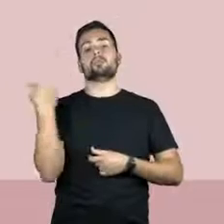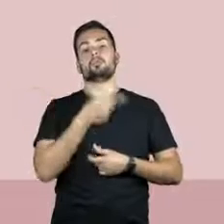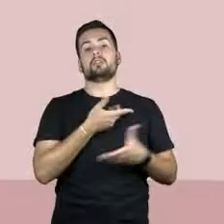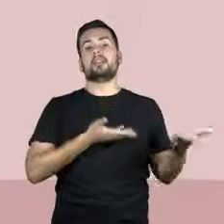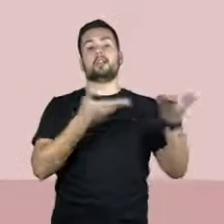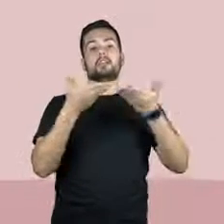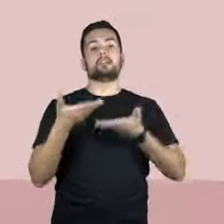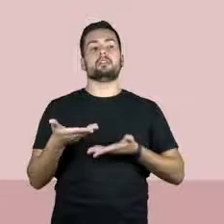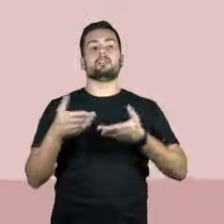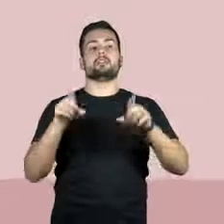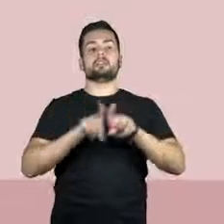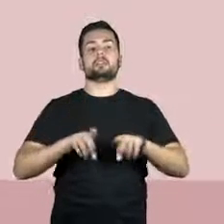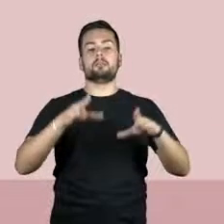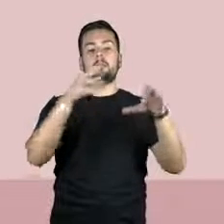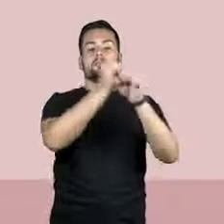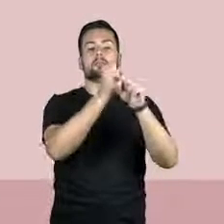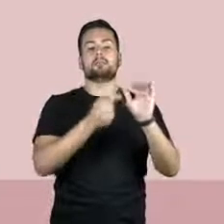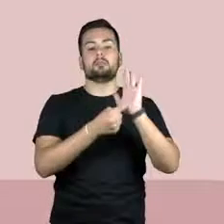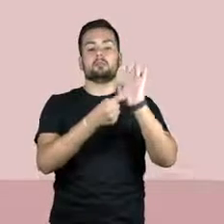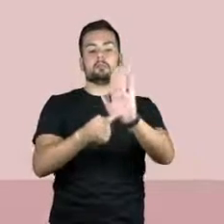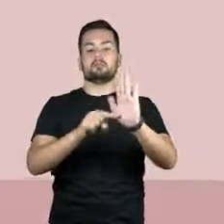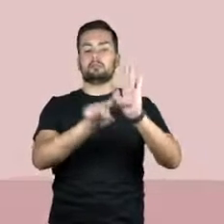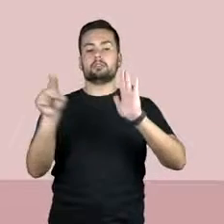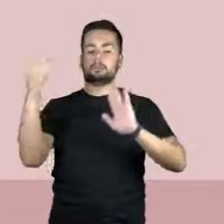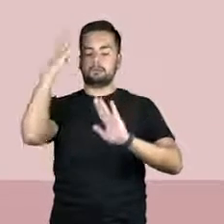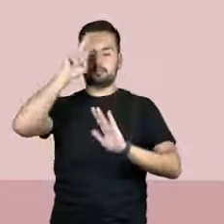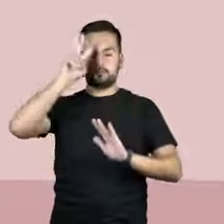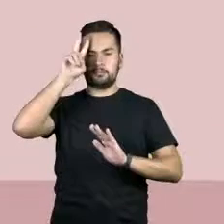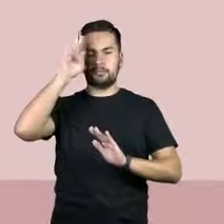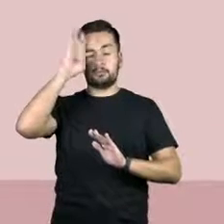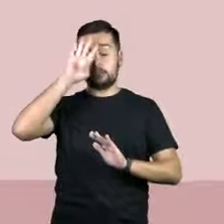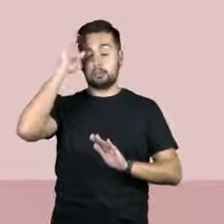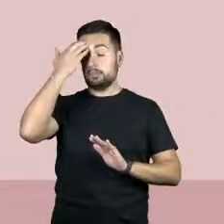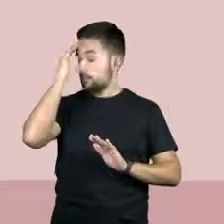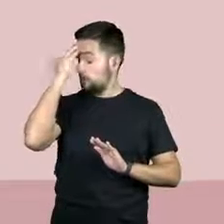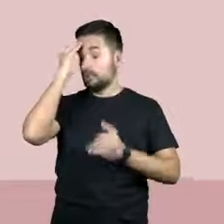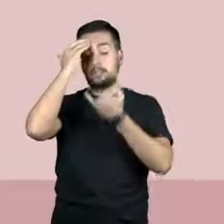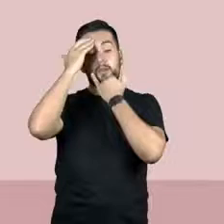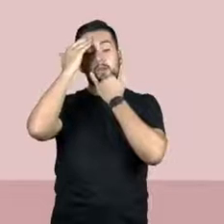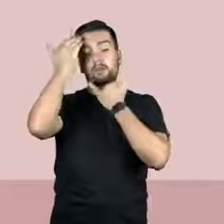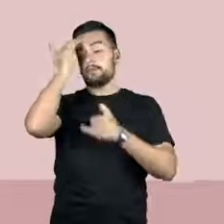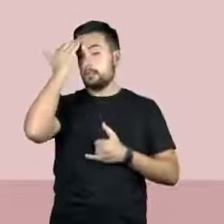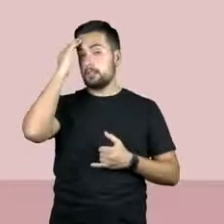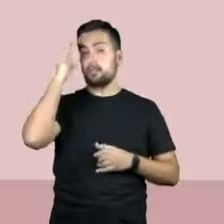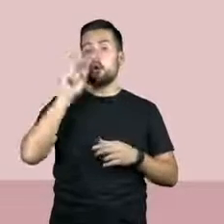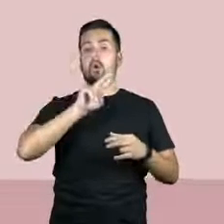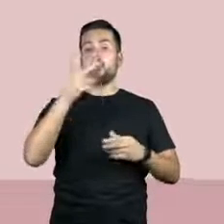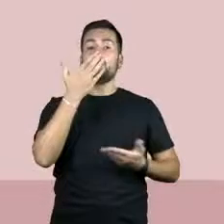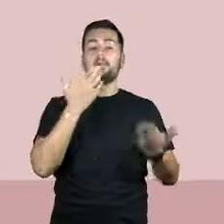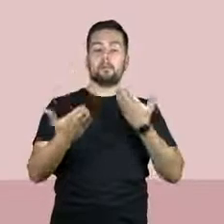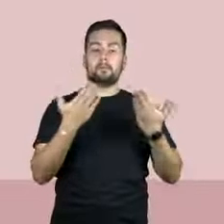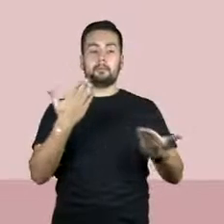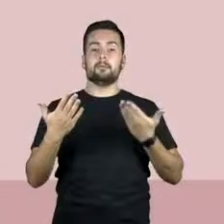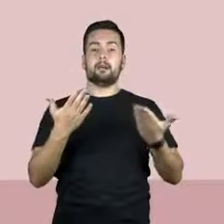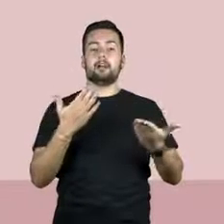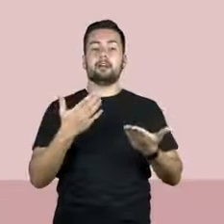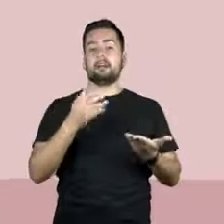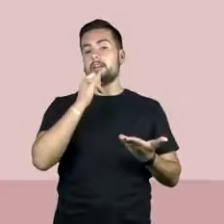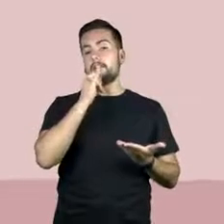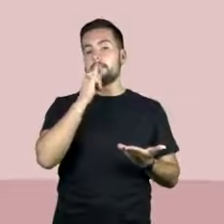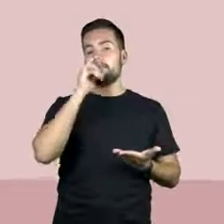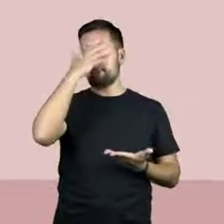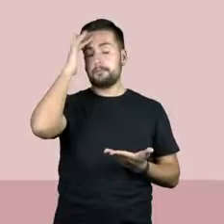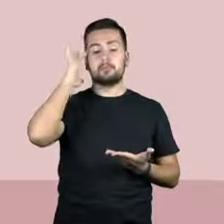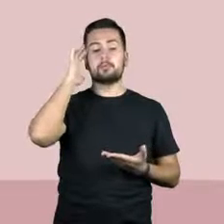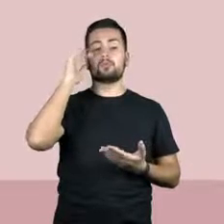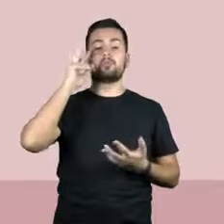um pouquinho do cálculo para vocês entenderem, né, caso seja o primeiro contato, ou mesmo uma comparação para quem queira